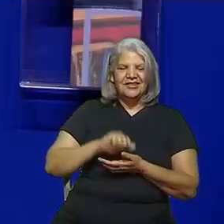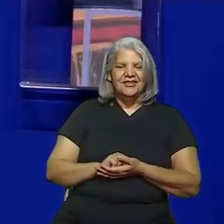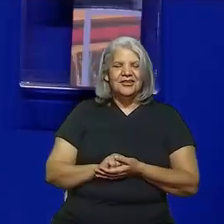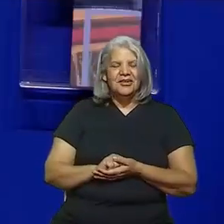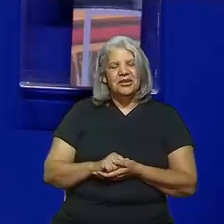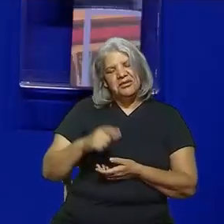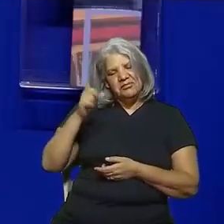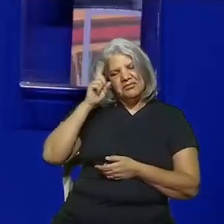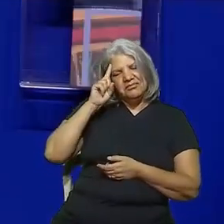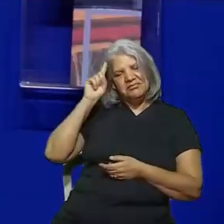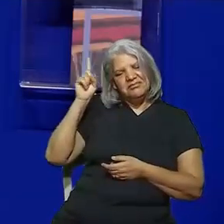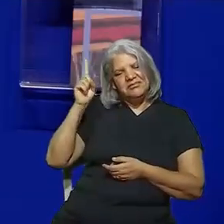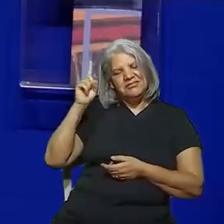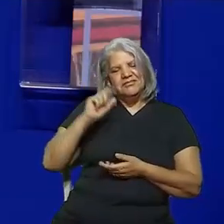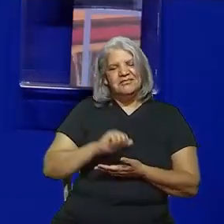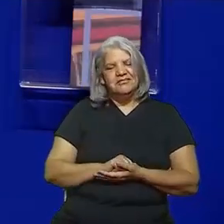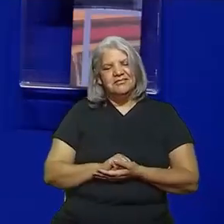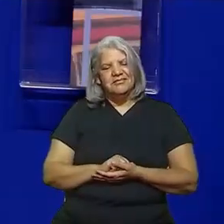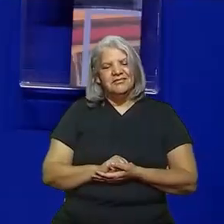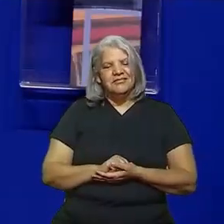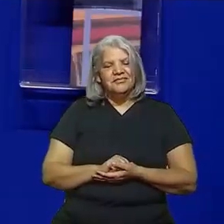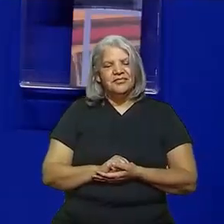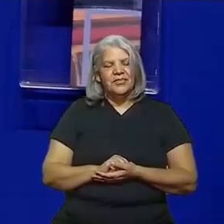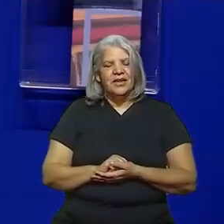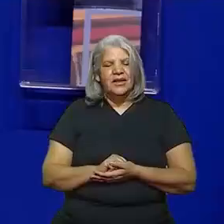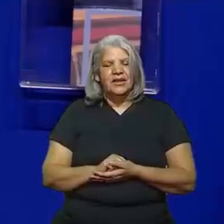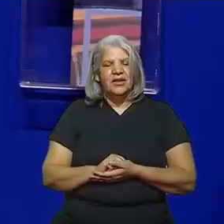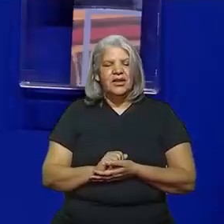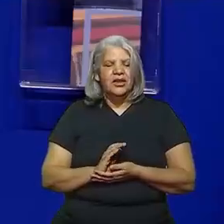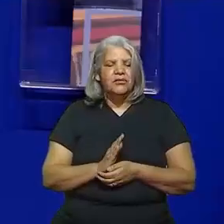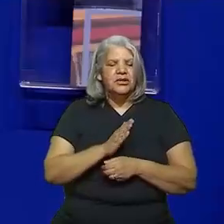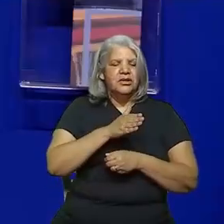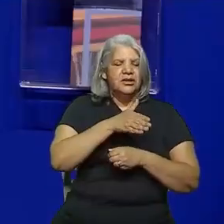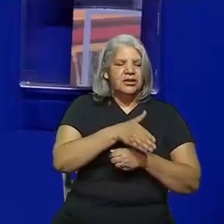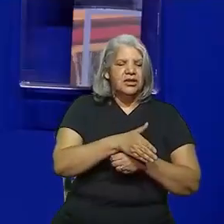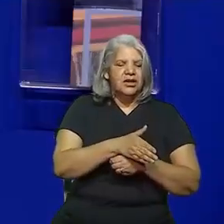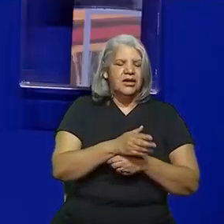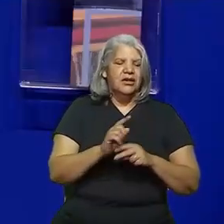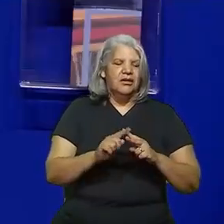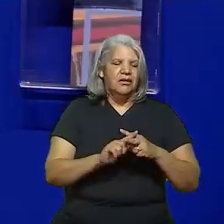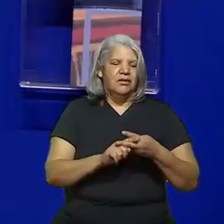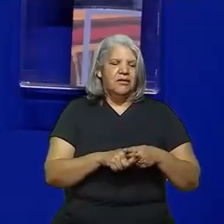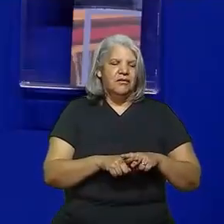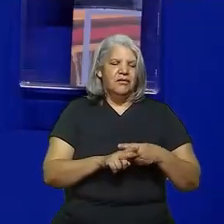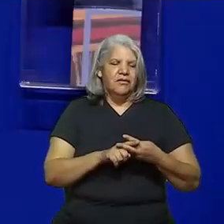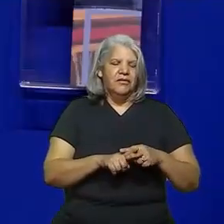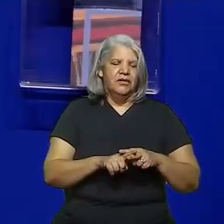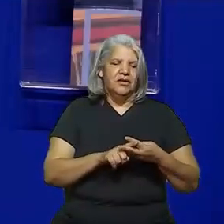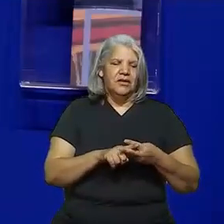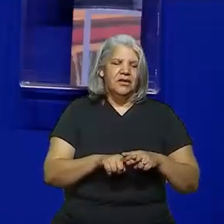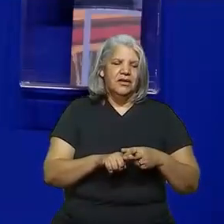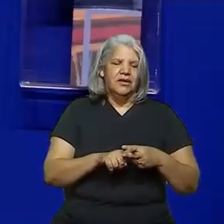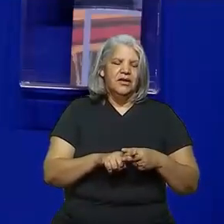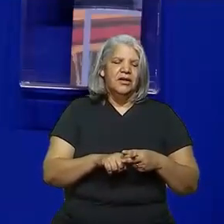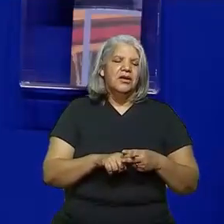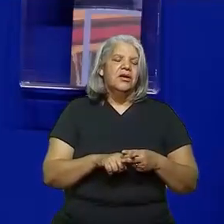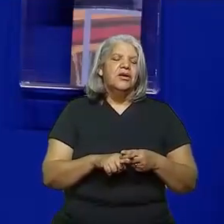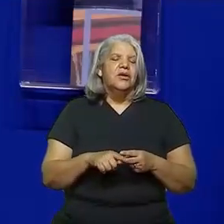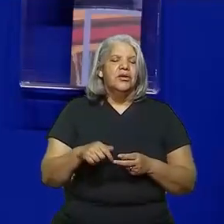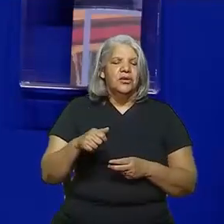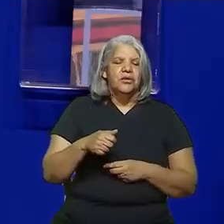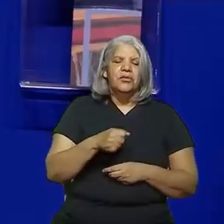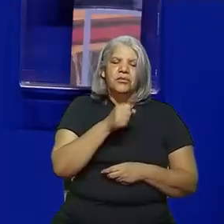Um dia, eu entrei na oficina de marcenaria do meu avô, em